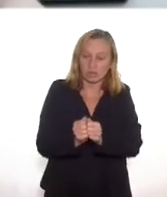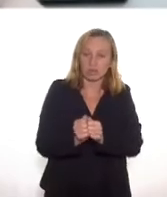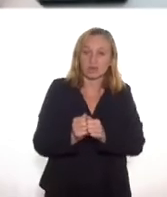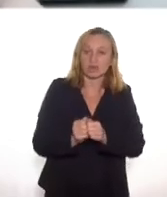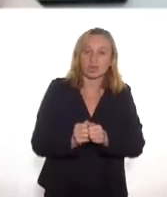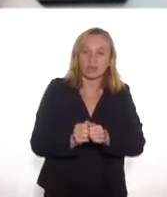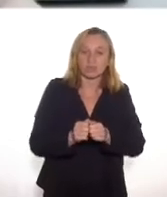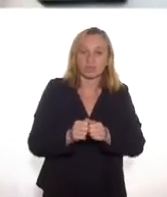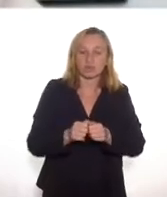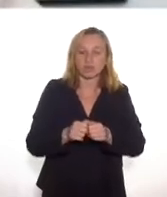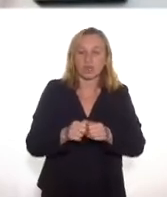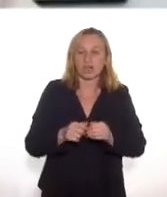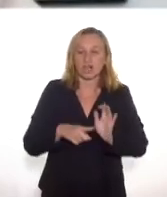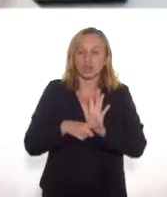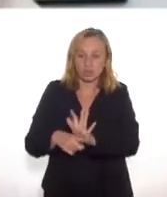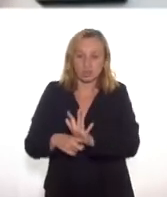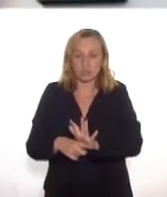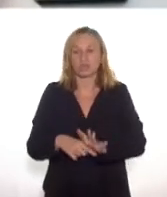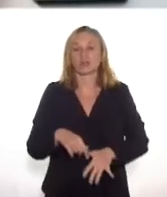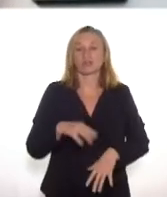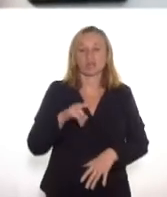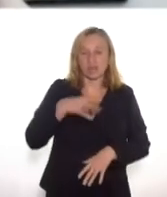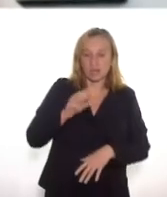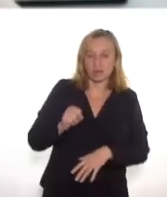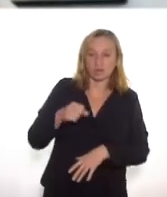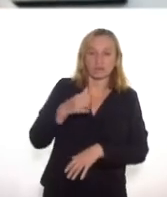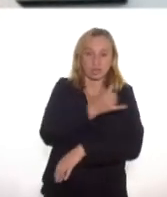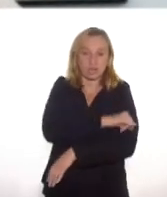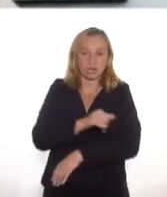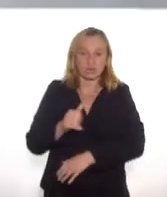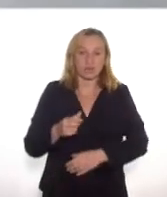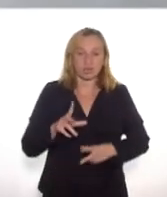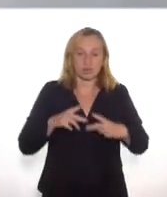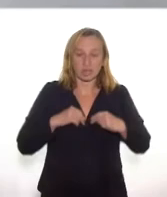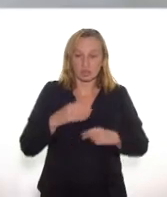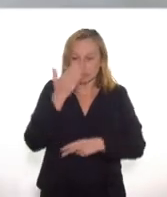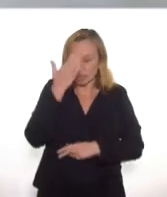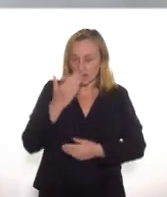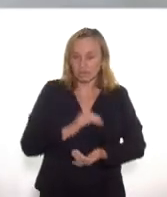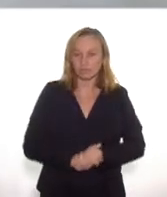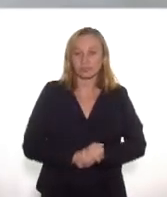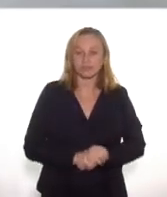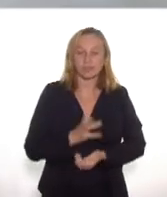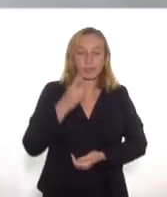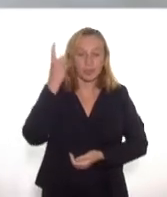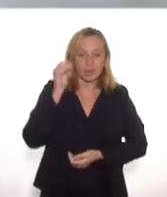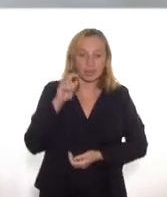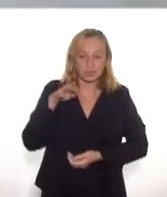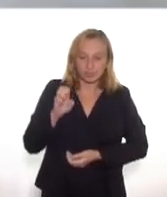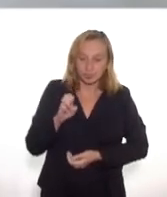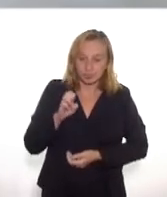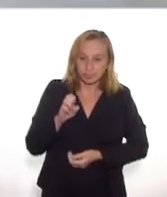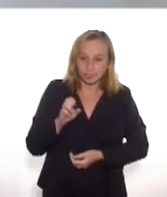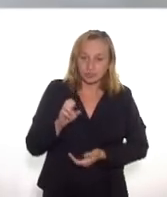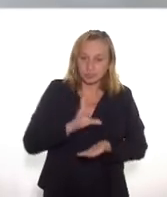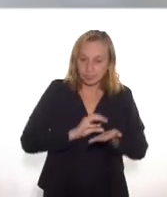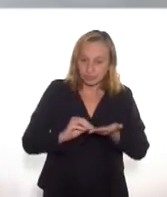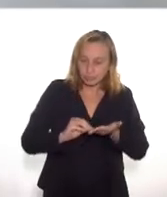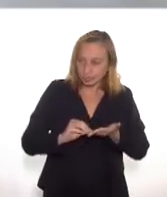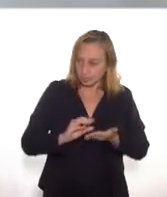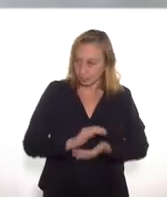destinação Canecão, porque o Rio de Janeiro merece. Obrigado, presidente. Deputado Alexandre, vamos à pauta.